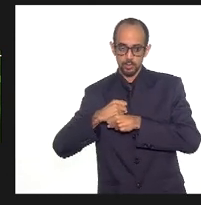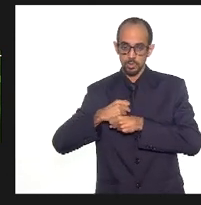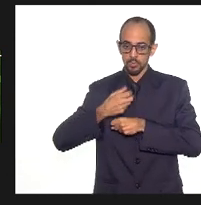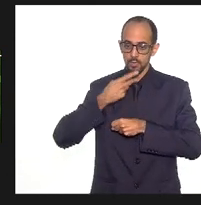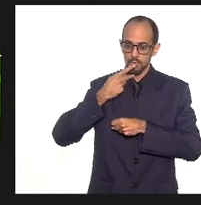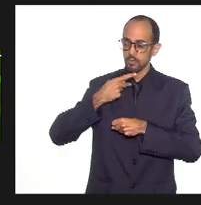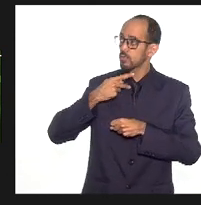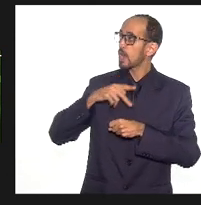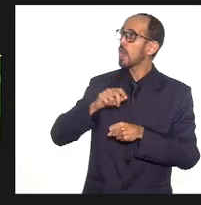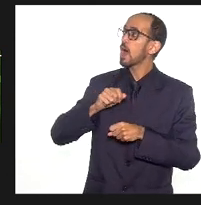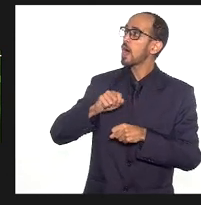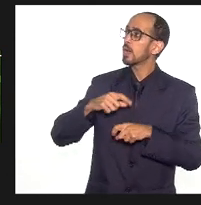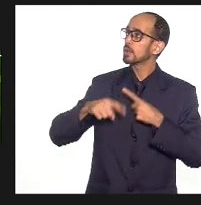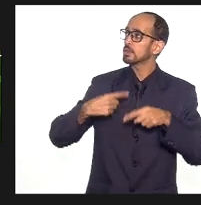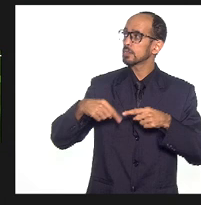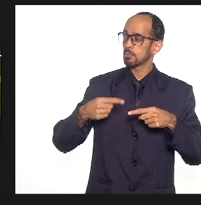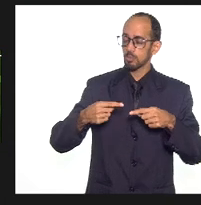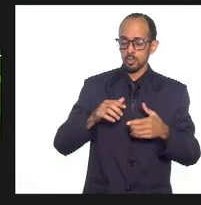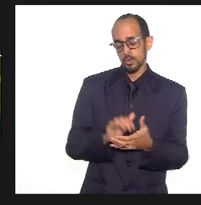frente, mas